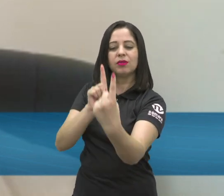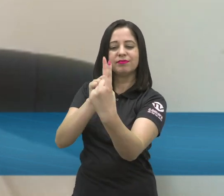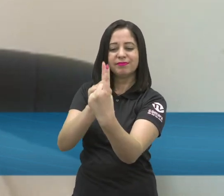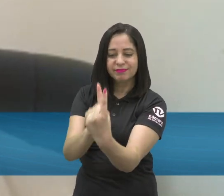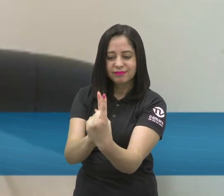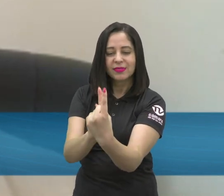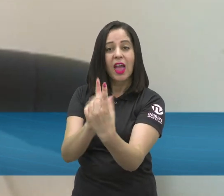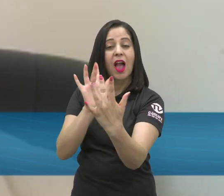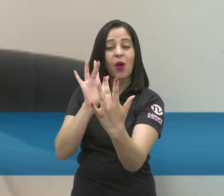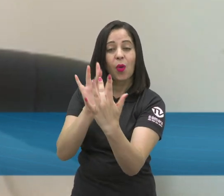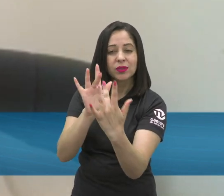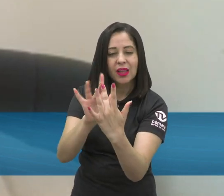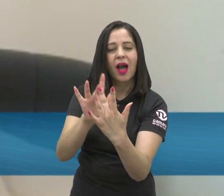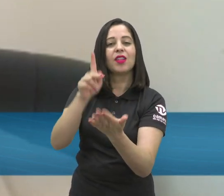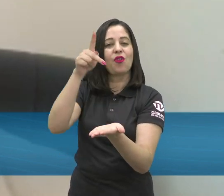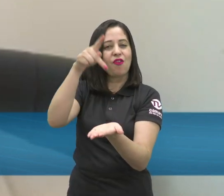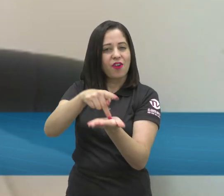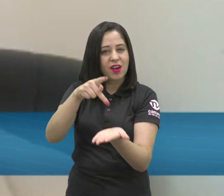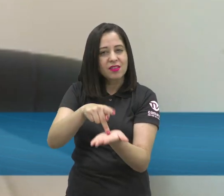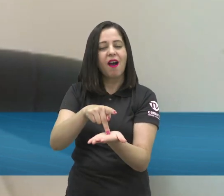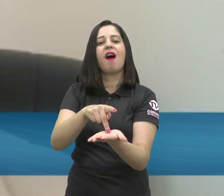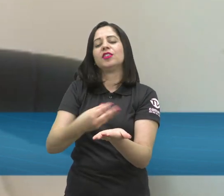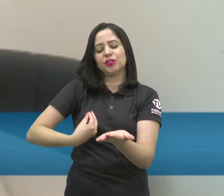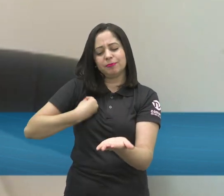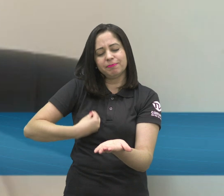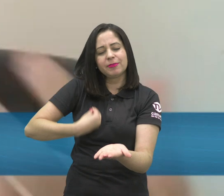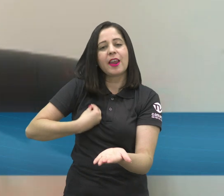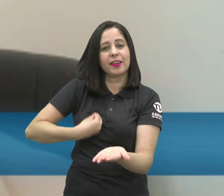maneira autêntica e sincera e verdadeiramente presente